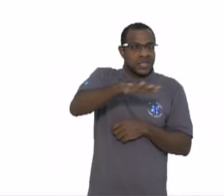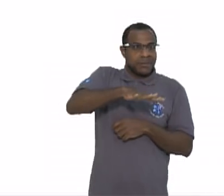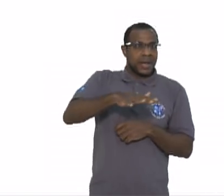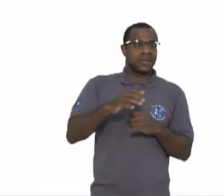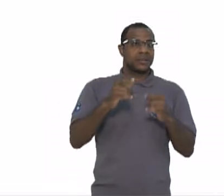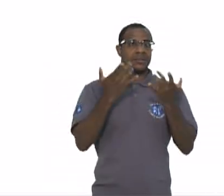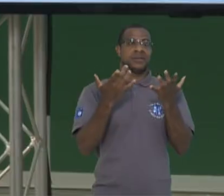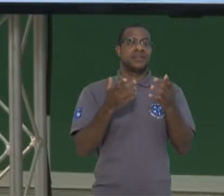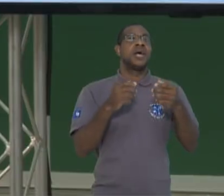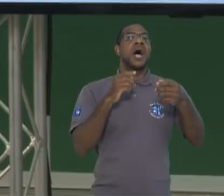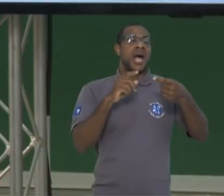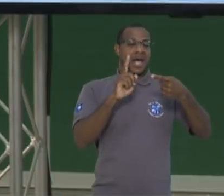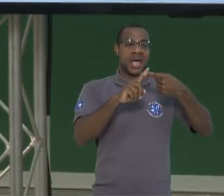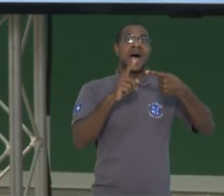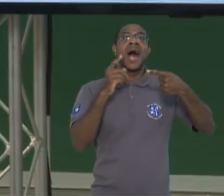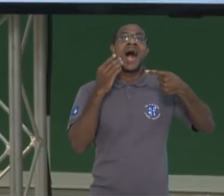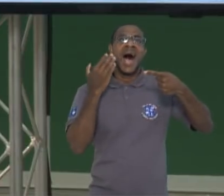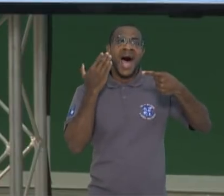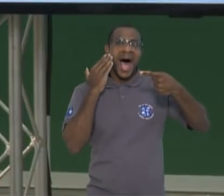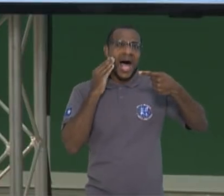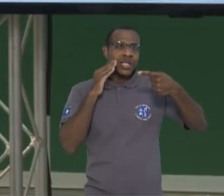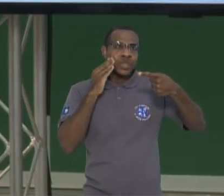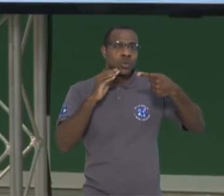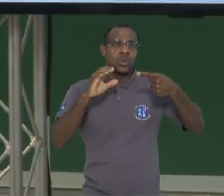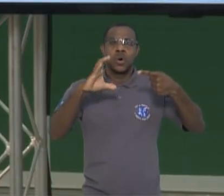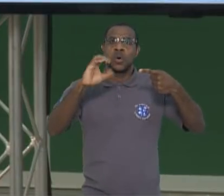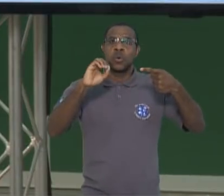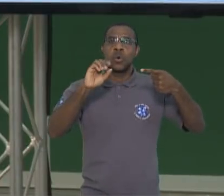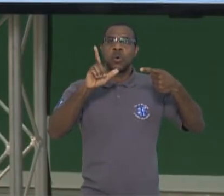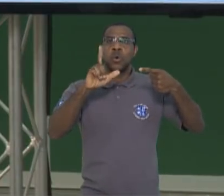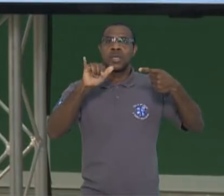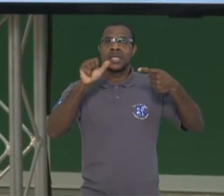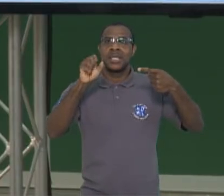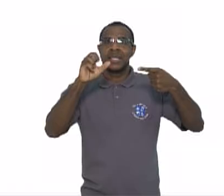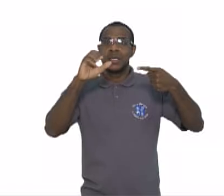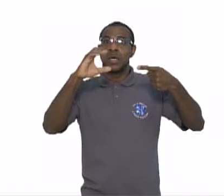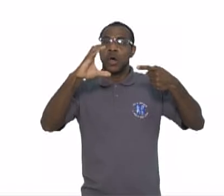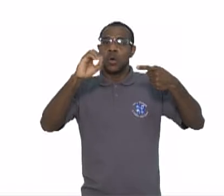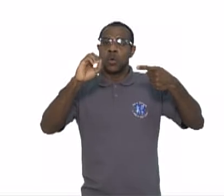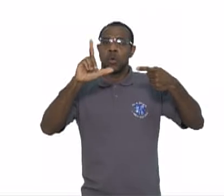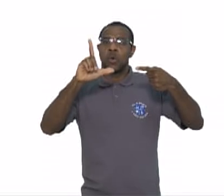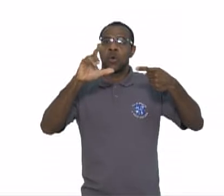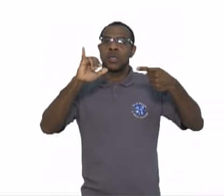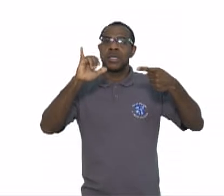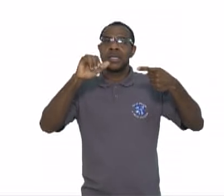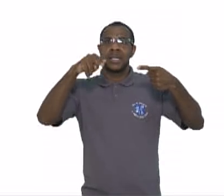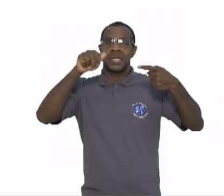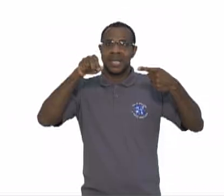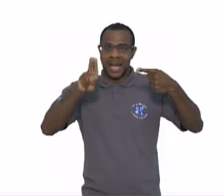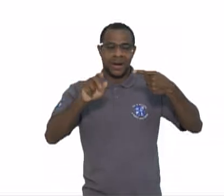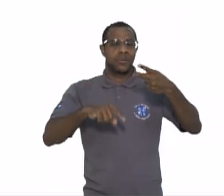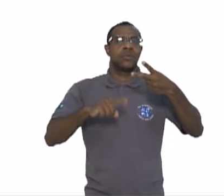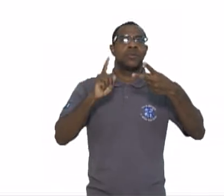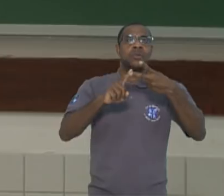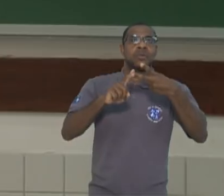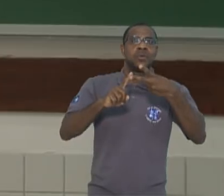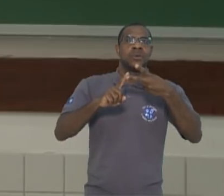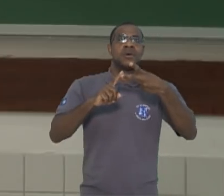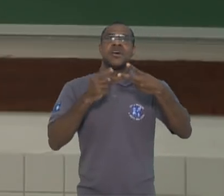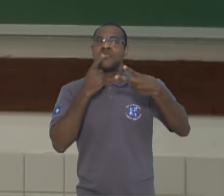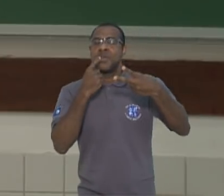Colilau, a corzinha azul, será que é Colilau? O vermelho, Coliseias ou